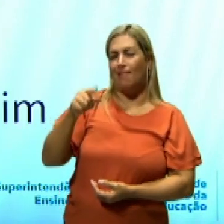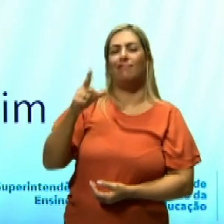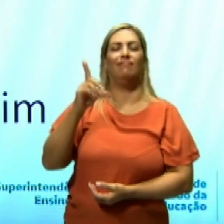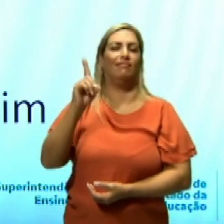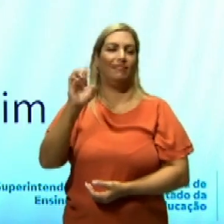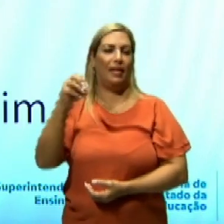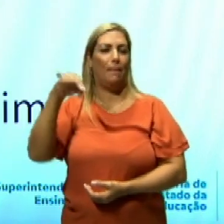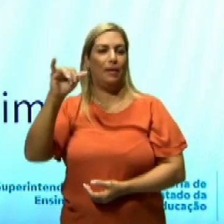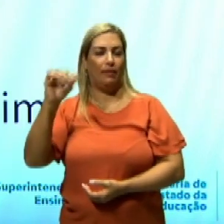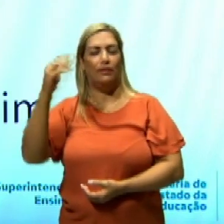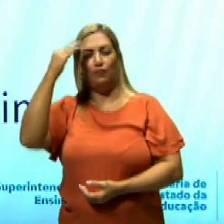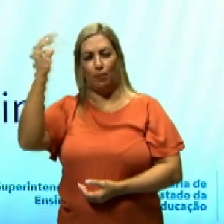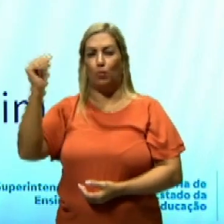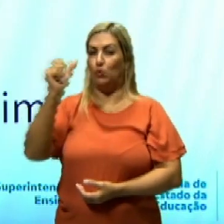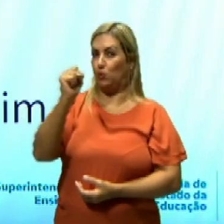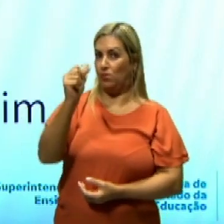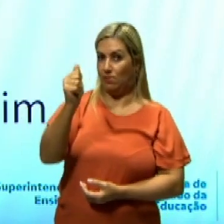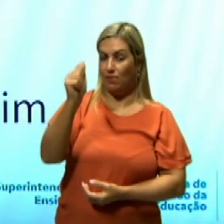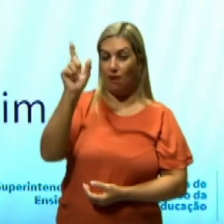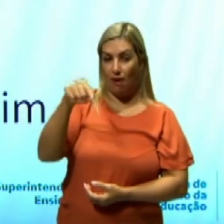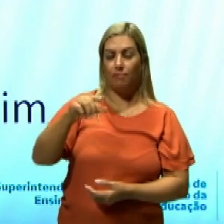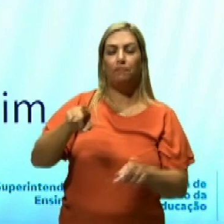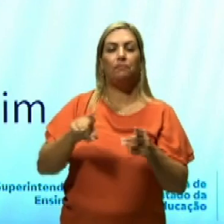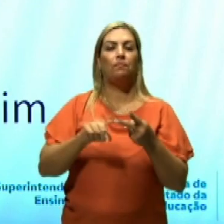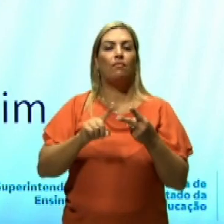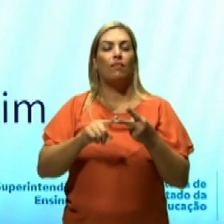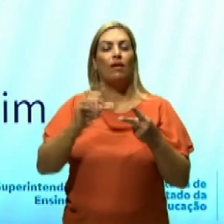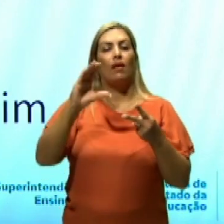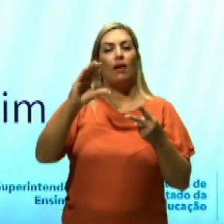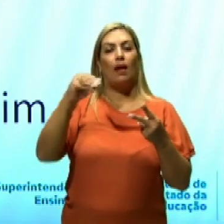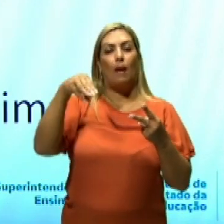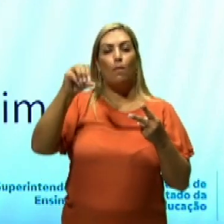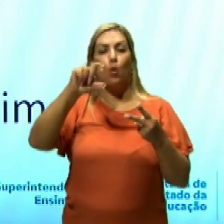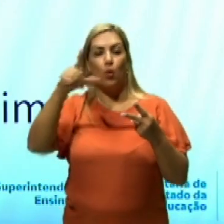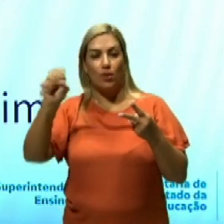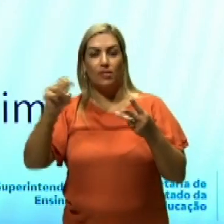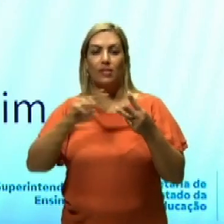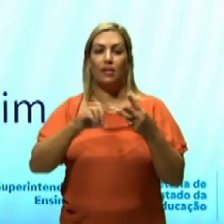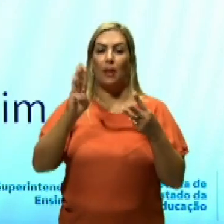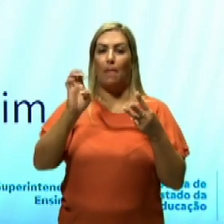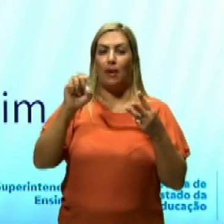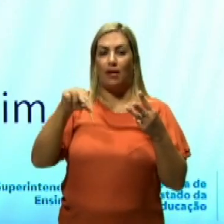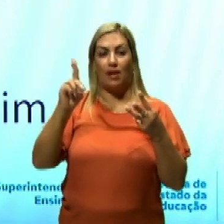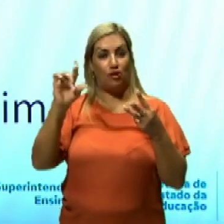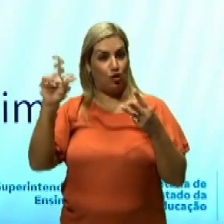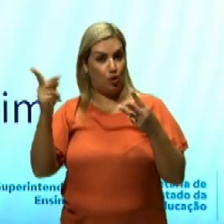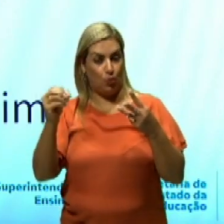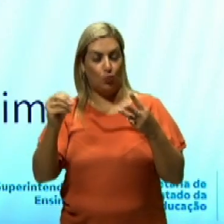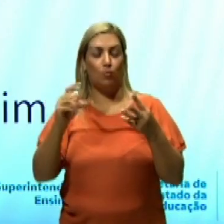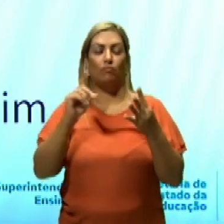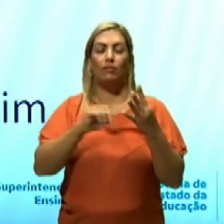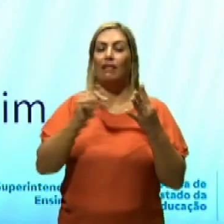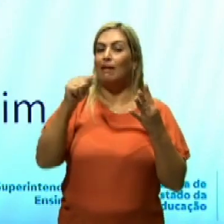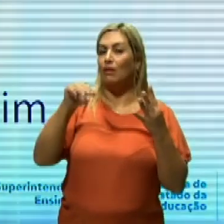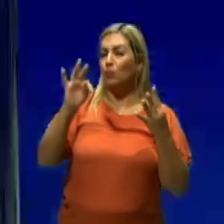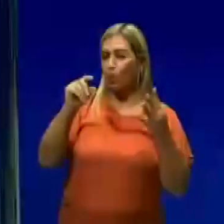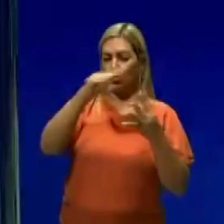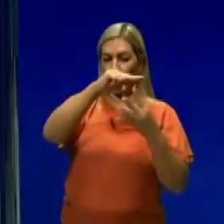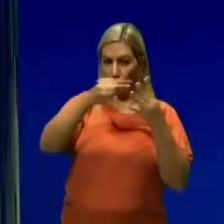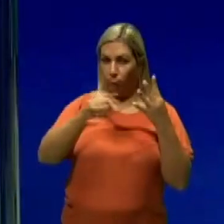miranda camões luís vaz de camões bernardim ribeiro e antónio ferreira são os